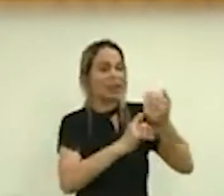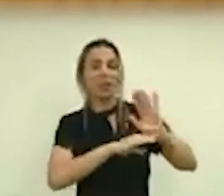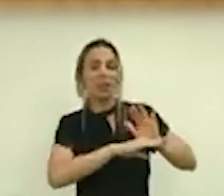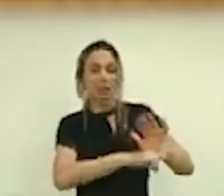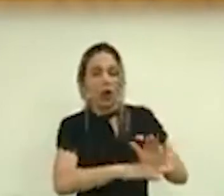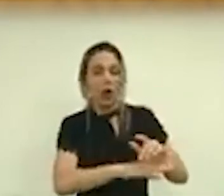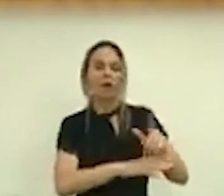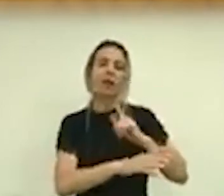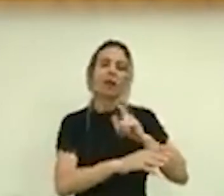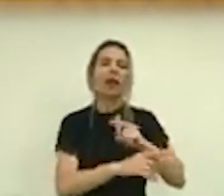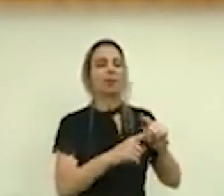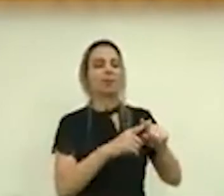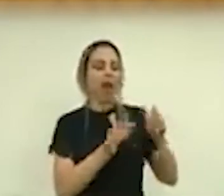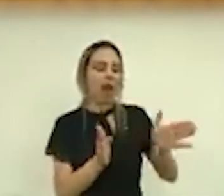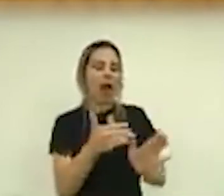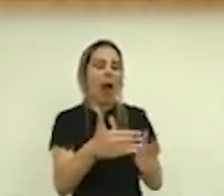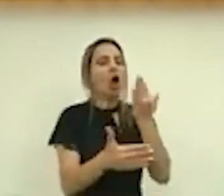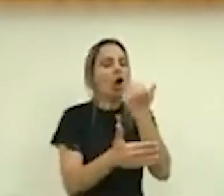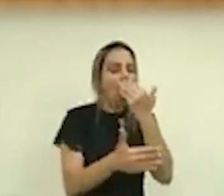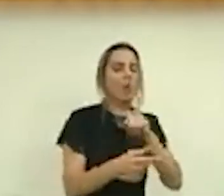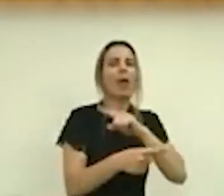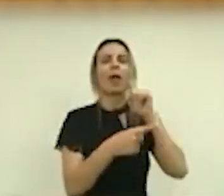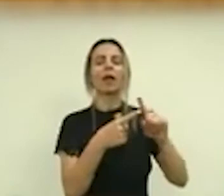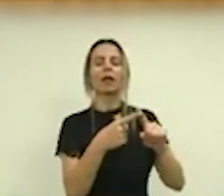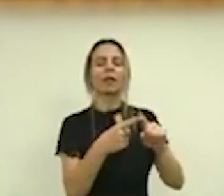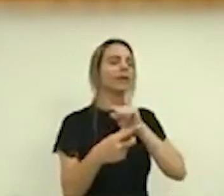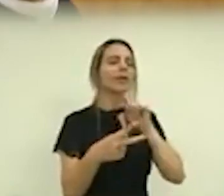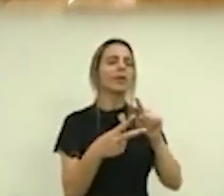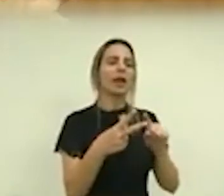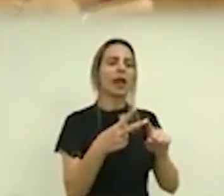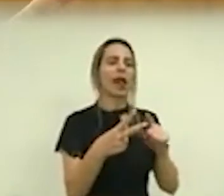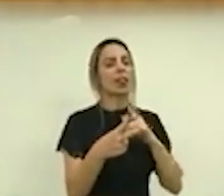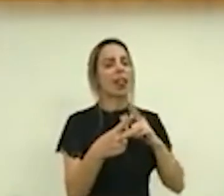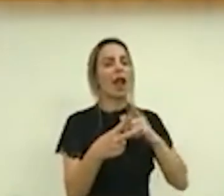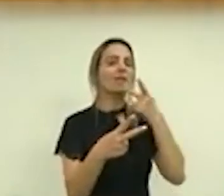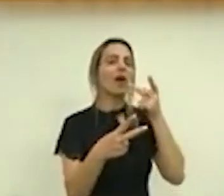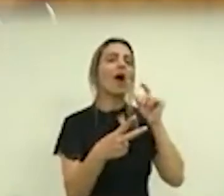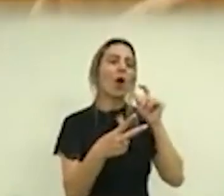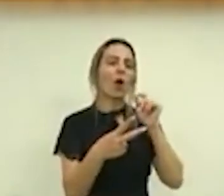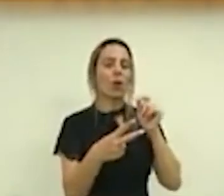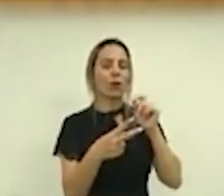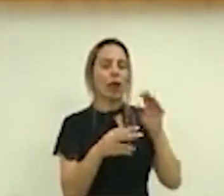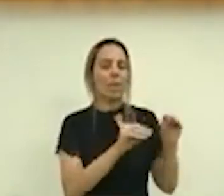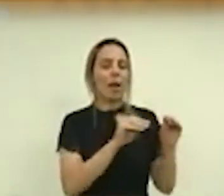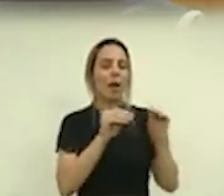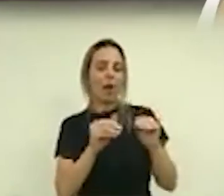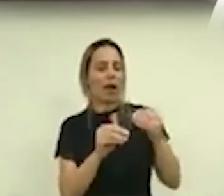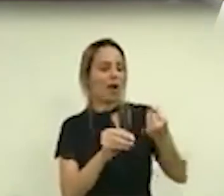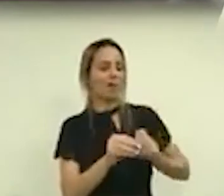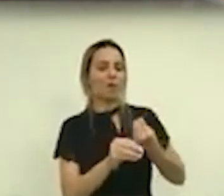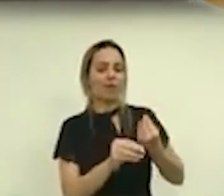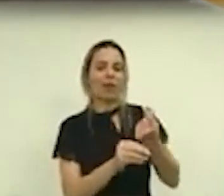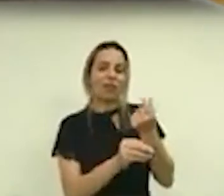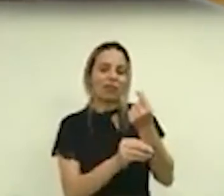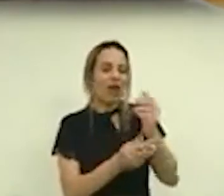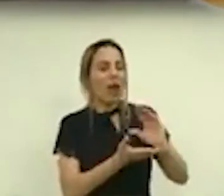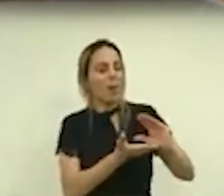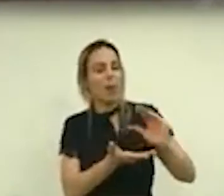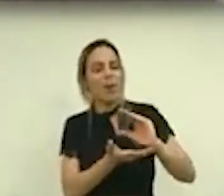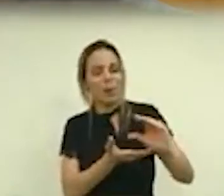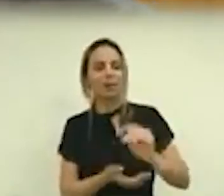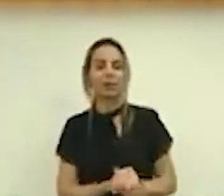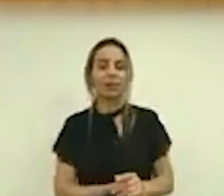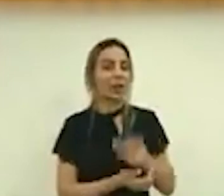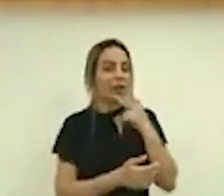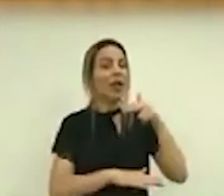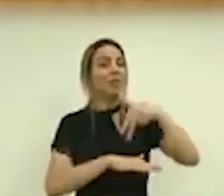que aí envolve cesta básica, envolve a tão falada transferência de renda que foi prometido aqui,